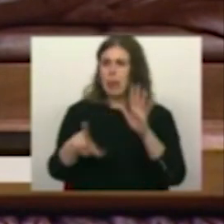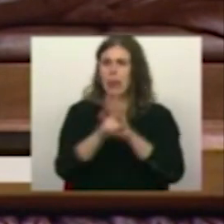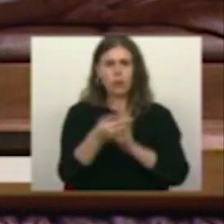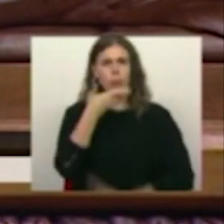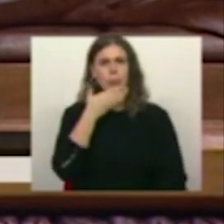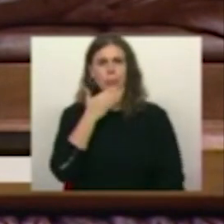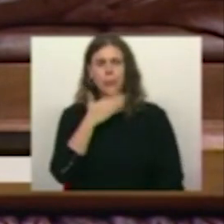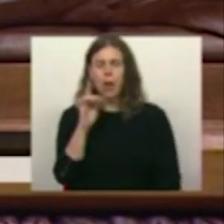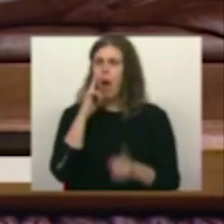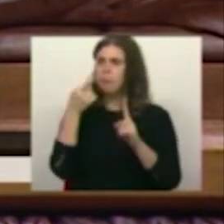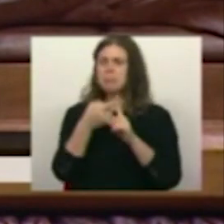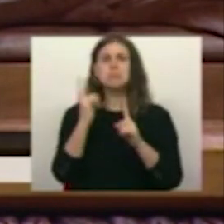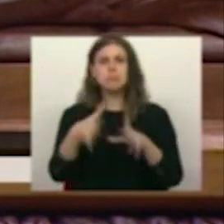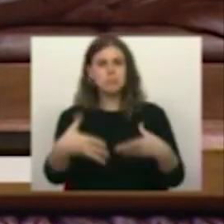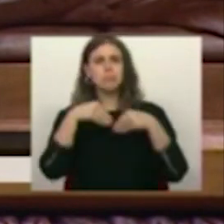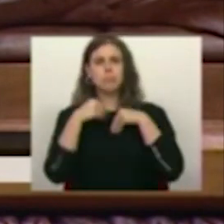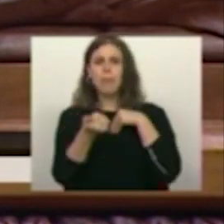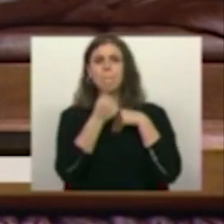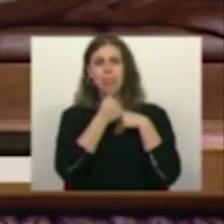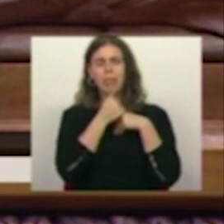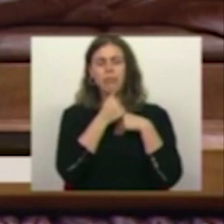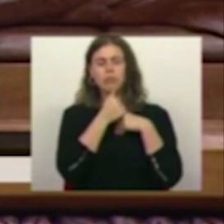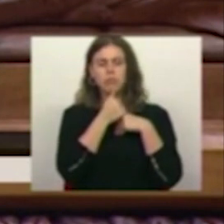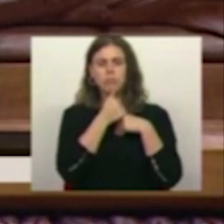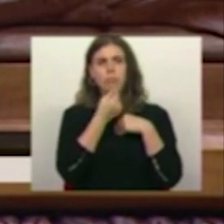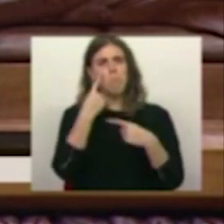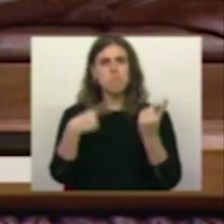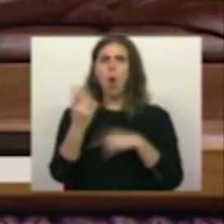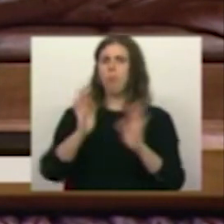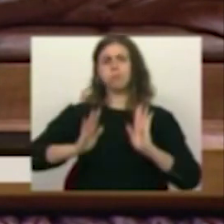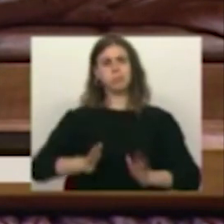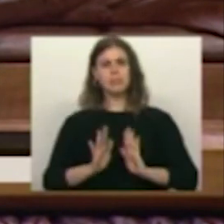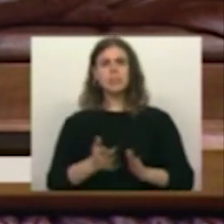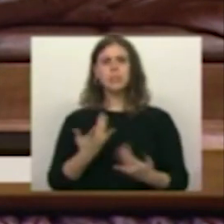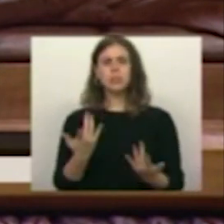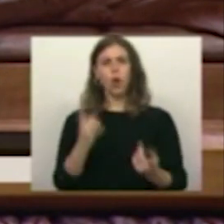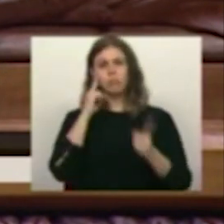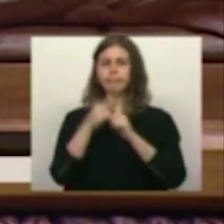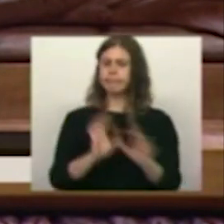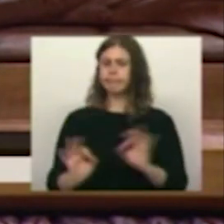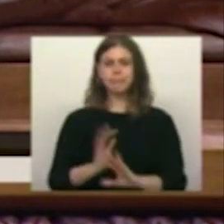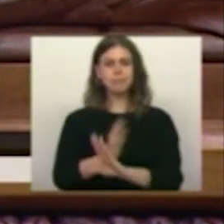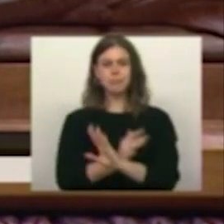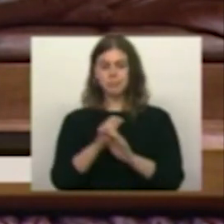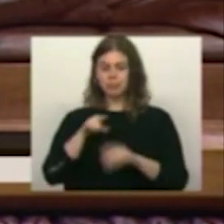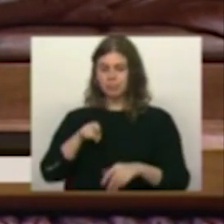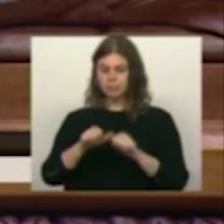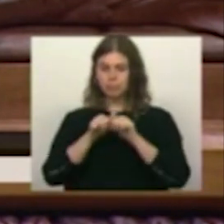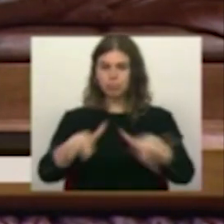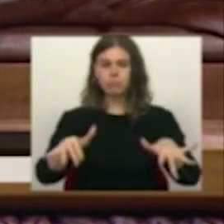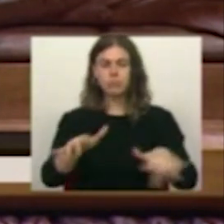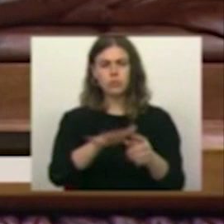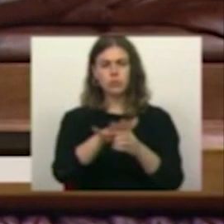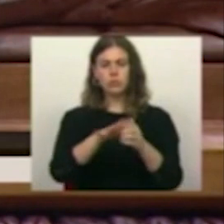legal suficiente para a adoção das medidas que se revelem necessárias para prevenir o contágio num